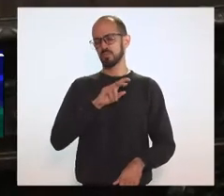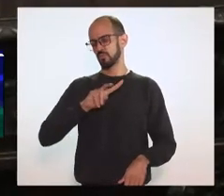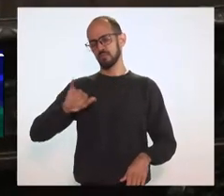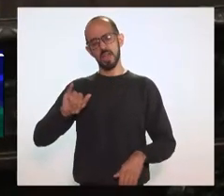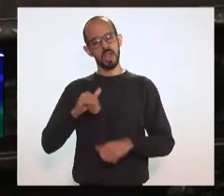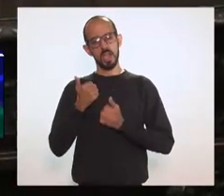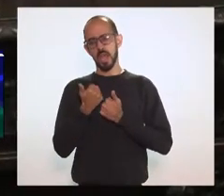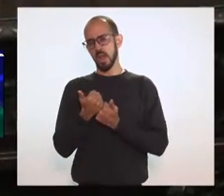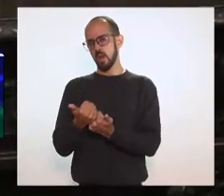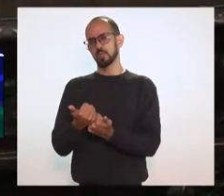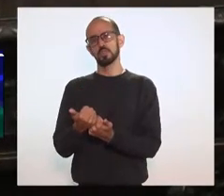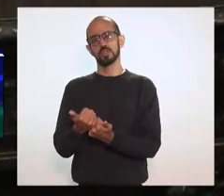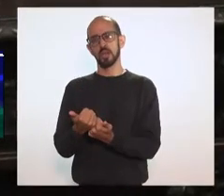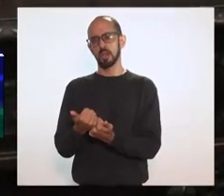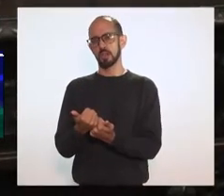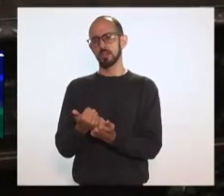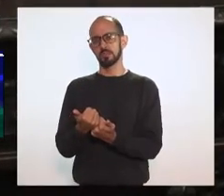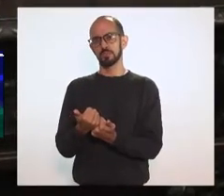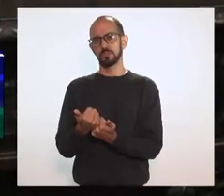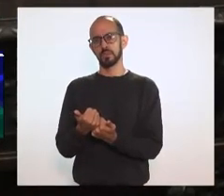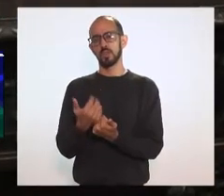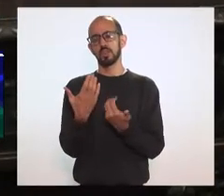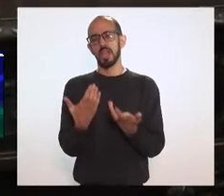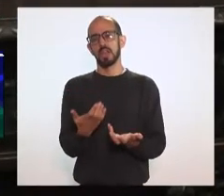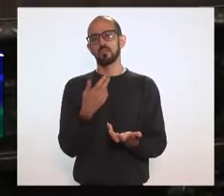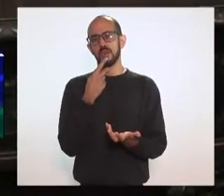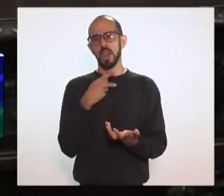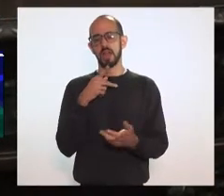eu quero aqui dizer que